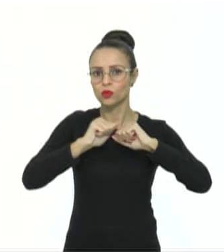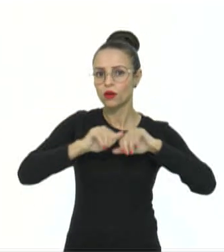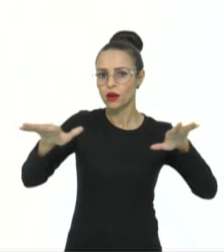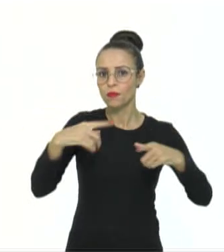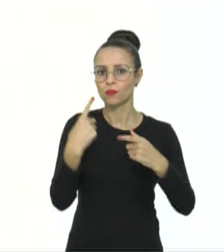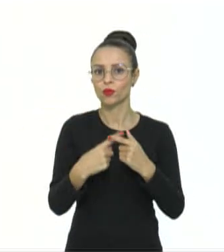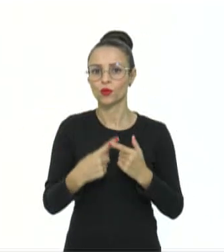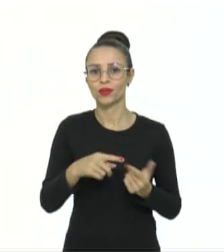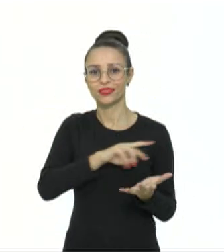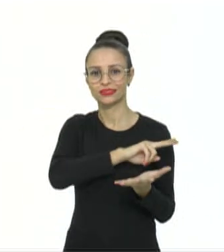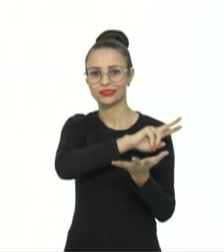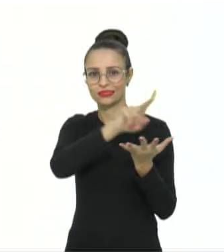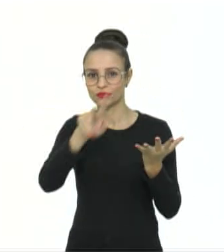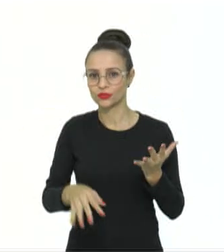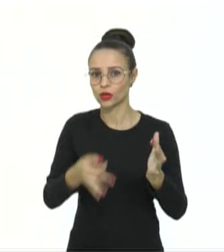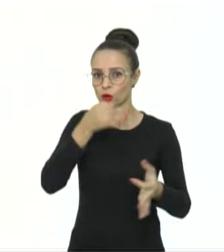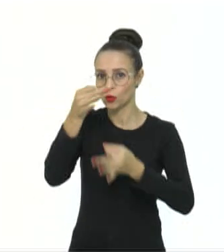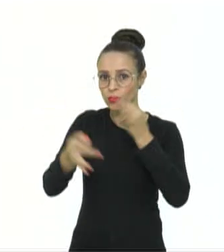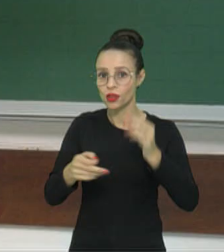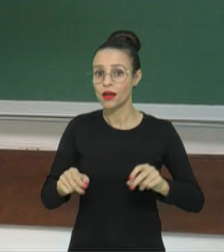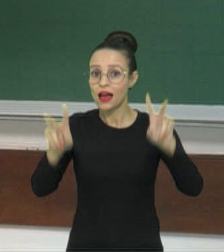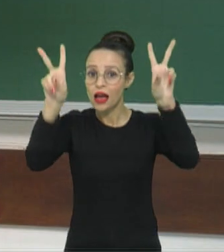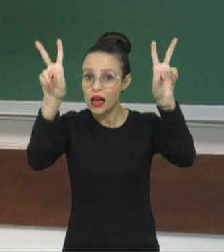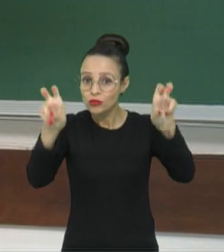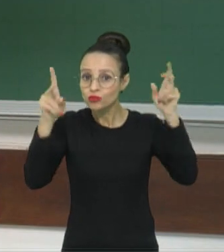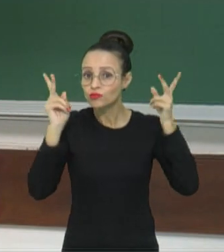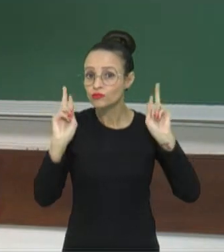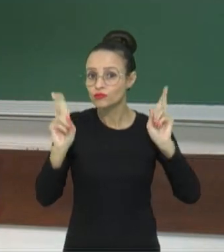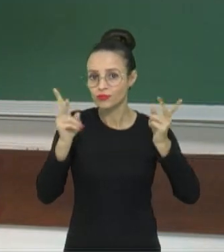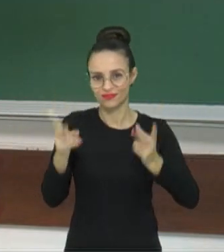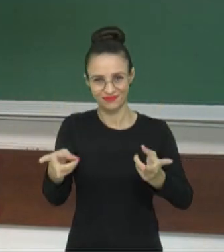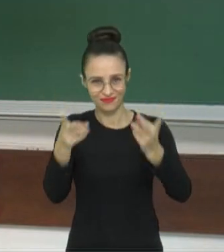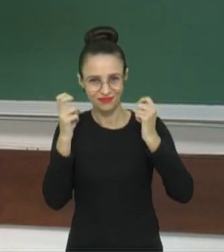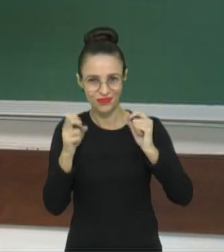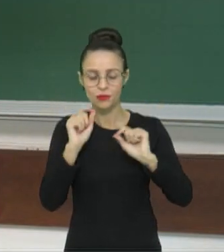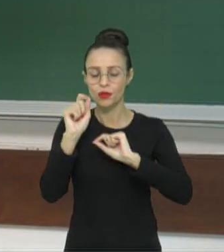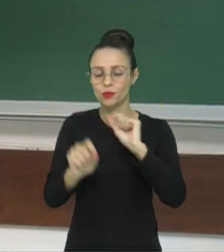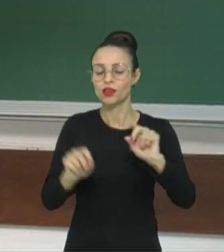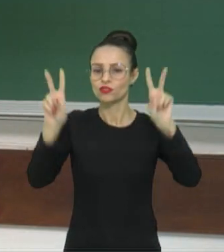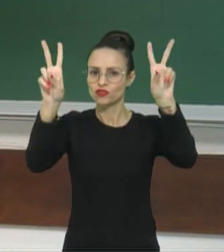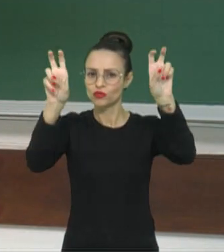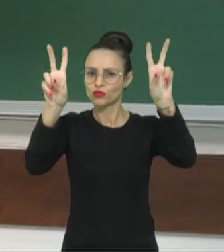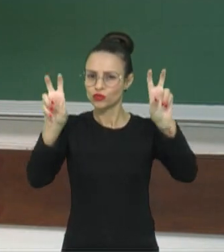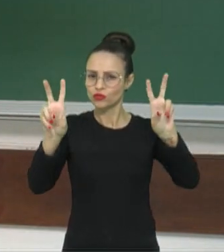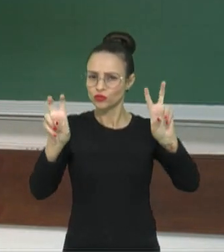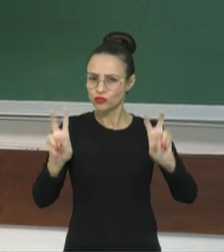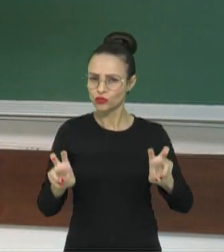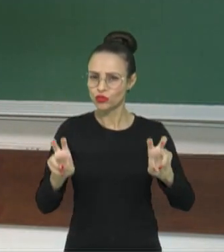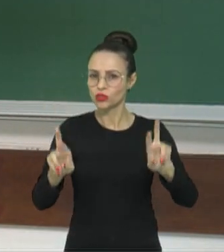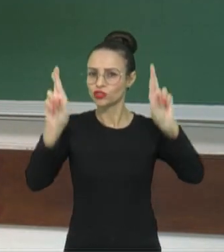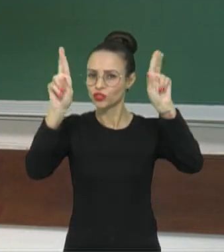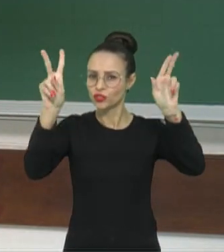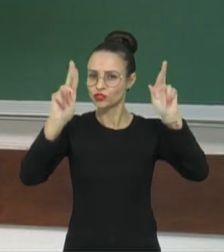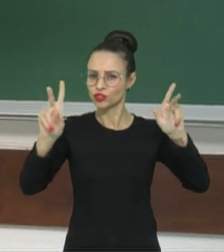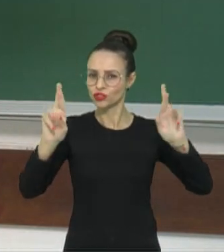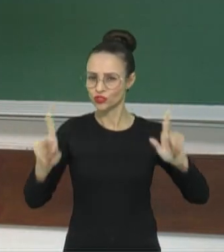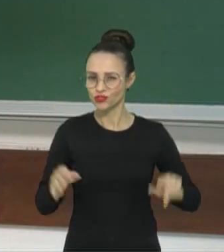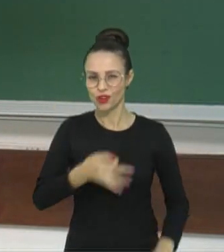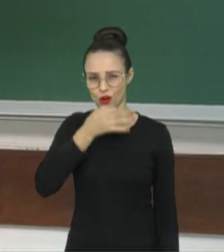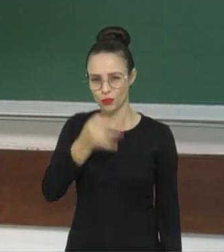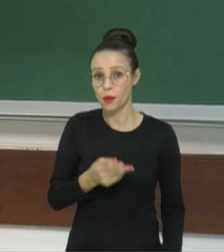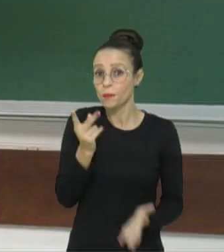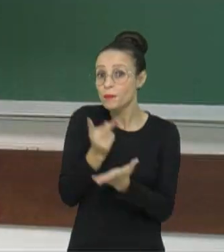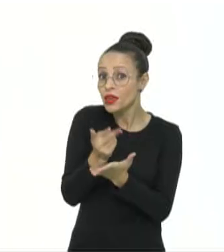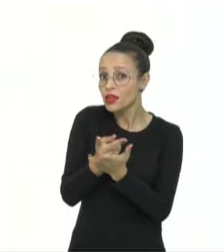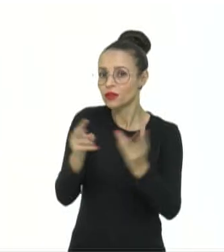opiniões sobre o mesmo assunto. Perceberam que nesta aula nós tivemos ali, só pelos títulos das manchetes, diferentes opiniões do mesmo